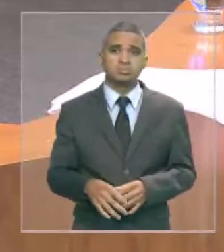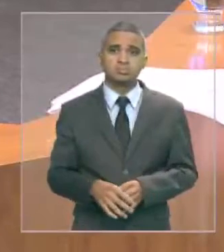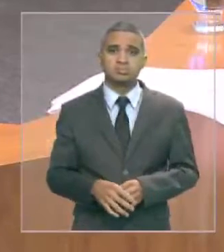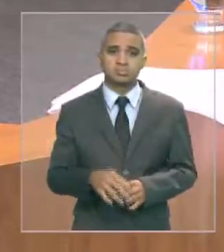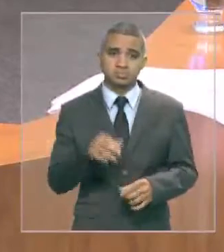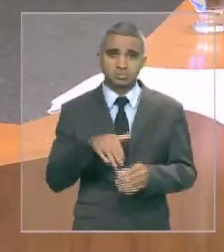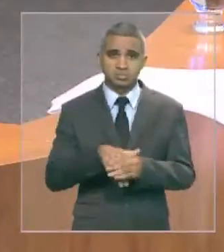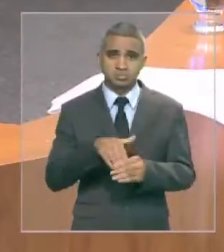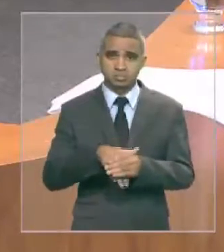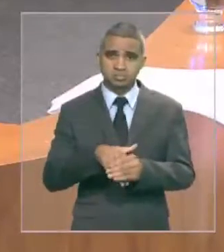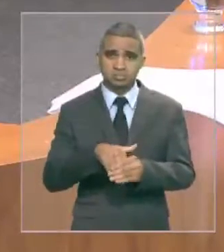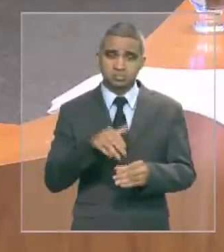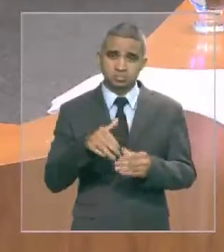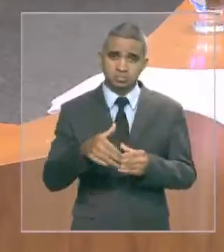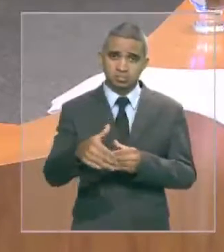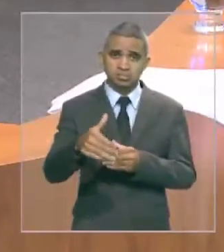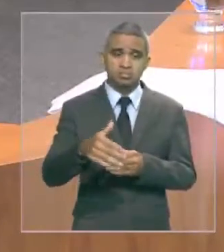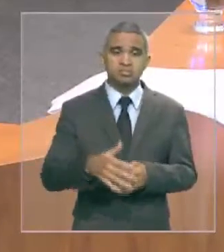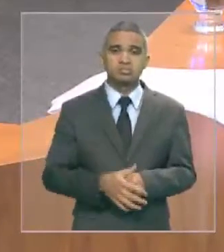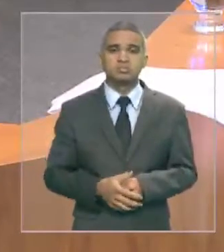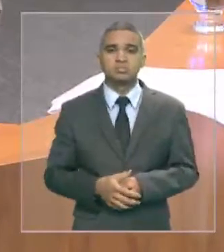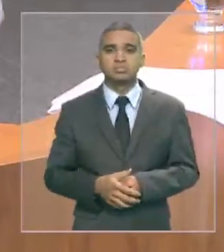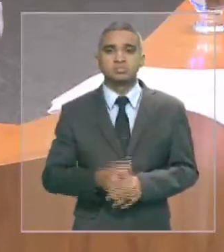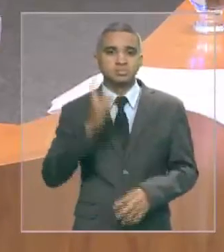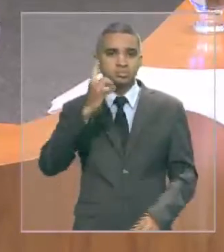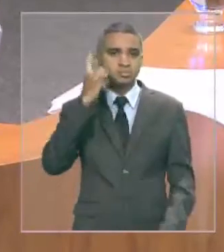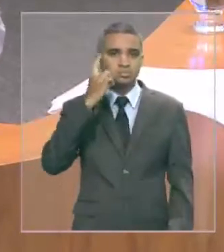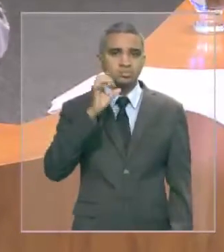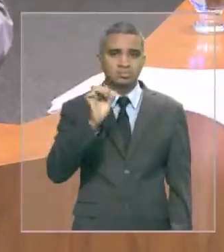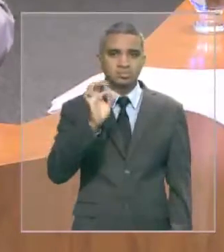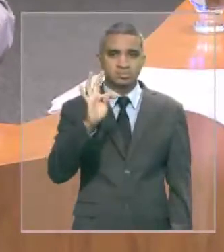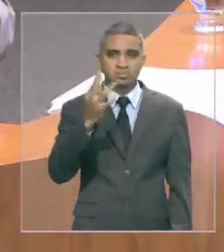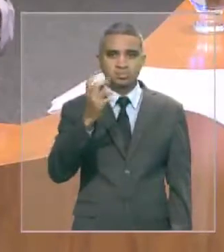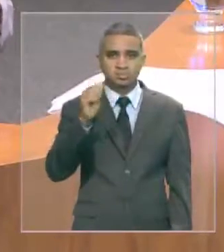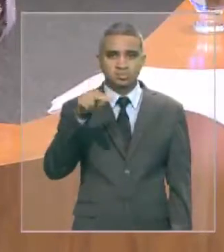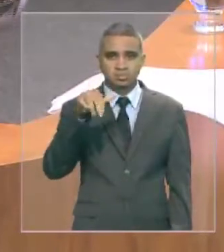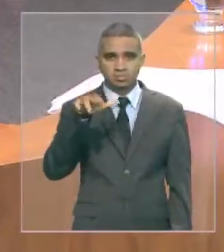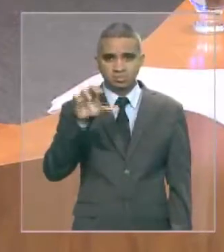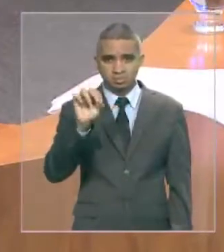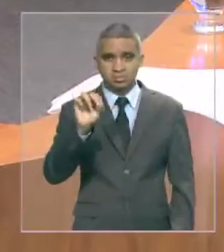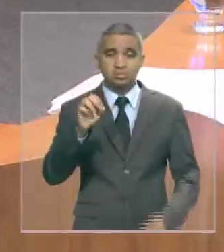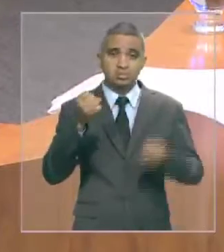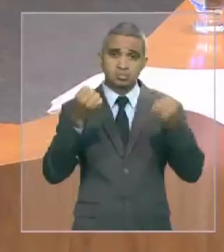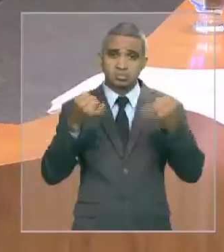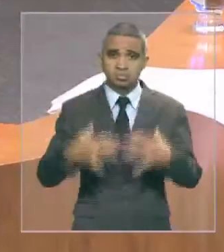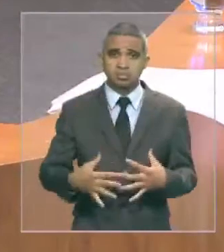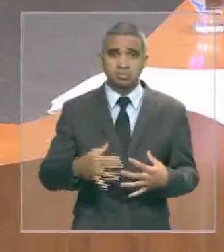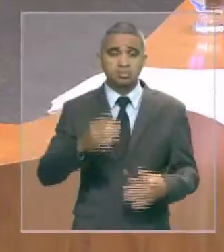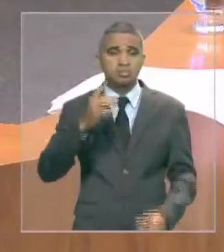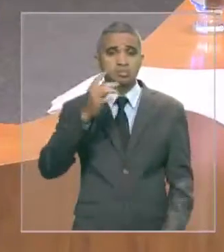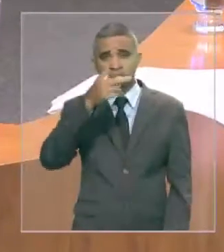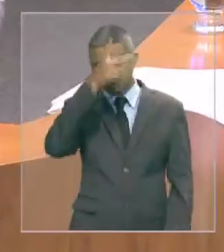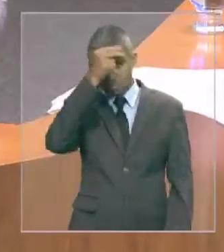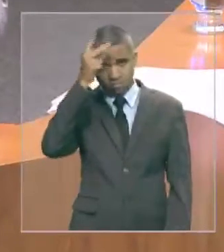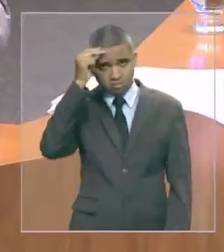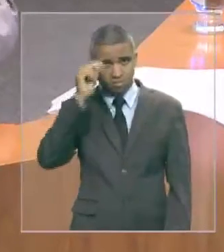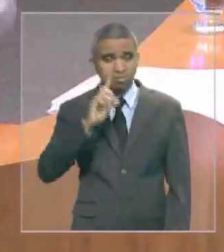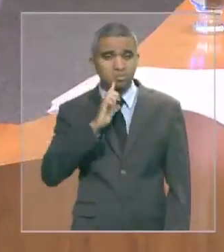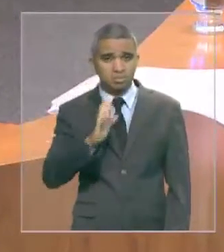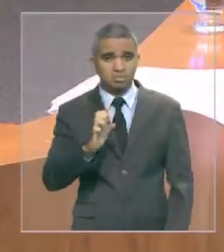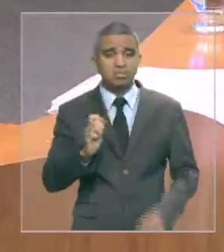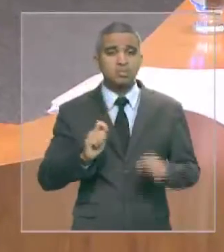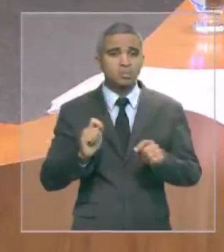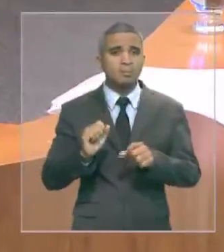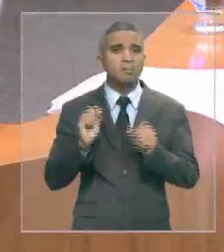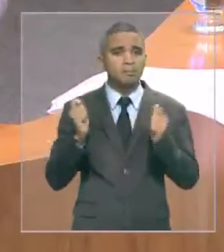às portas. Como disse o deputado Otelino, o prefeito Edivaldo Holanda podia ter deixado esse aumento para depois